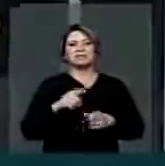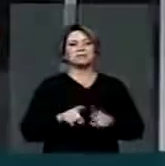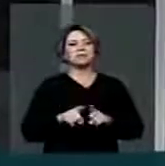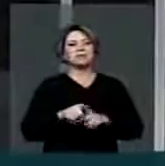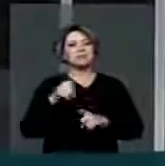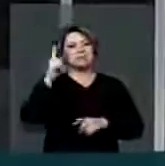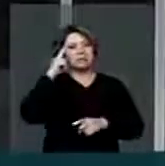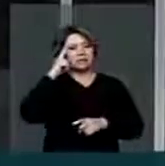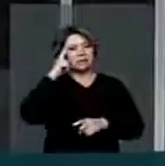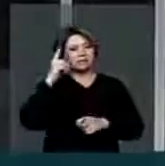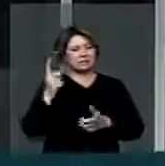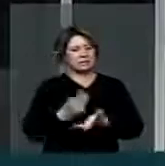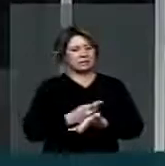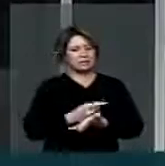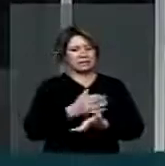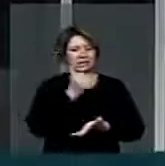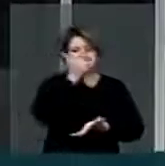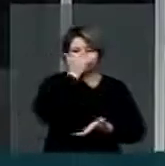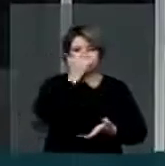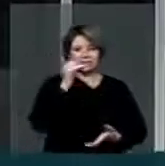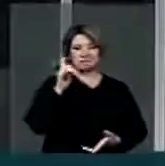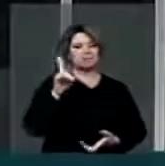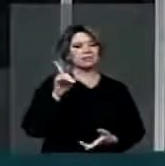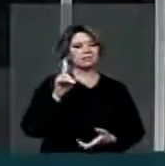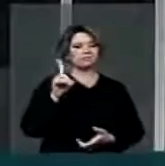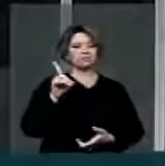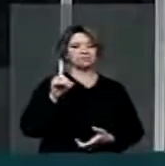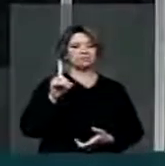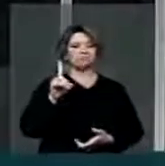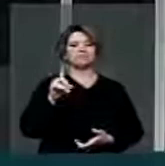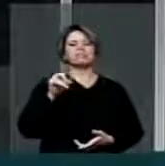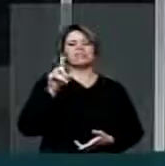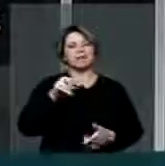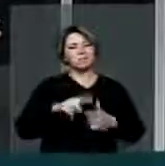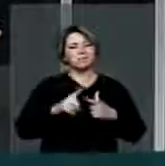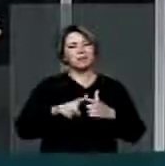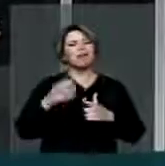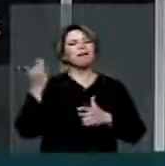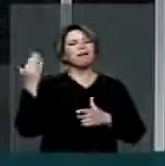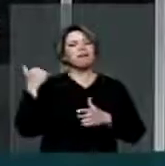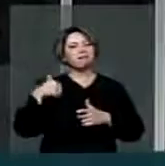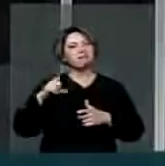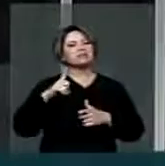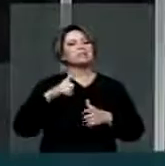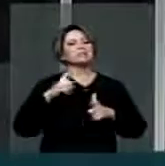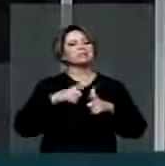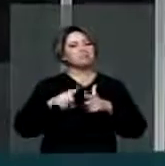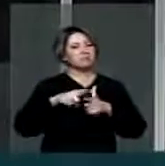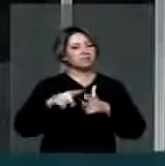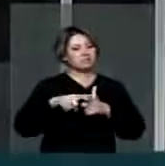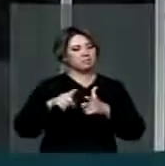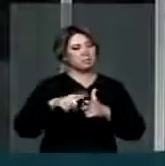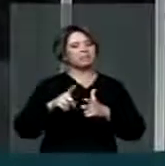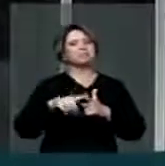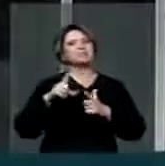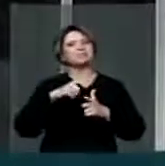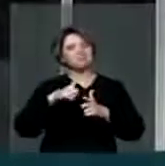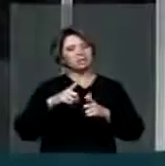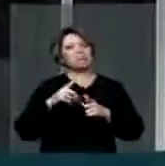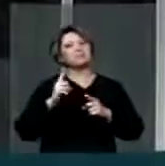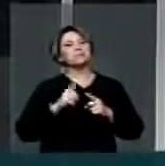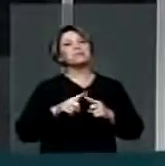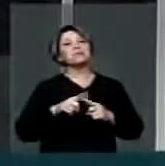ocorre por acaso. E tampouco ela tem uma única causa. E ela também não